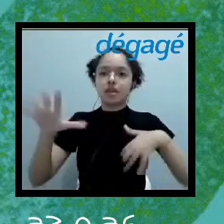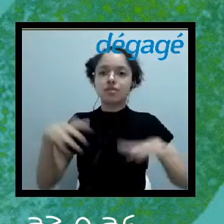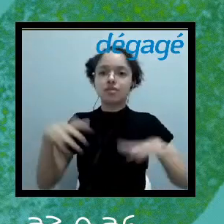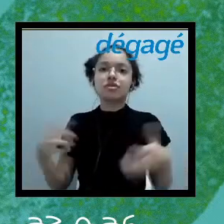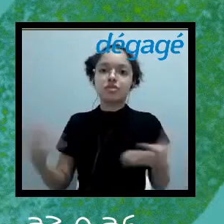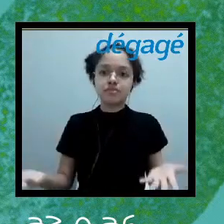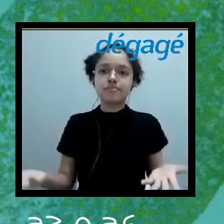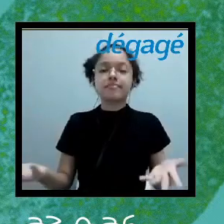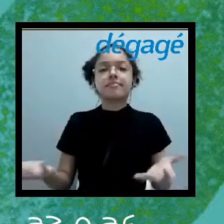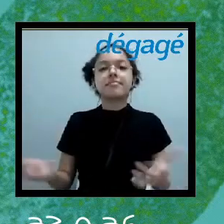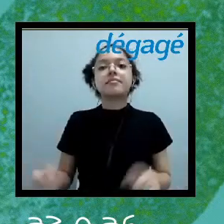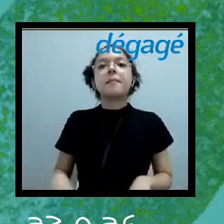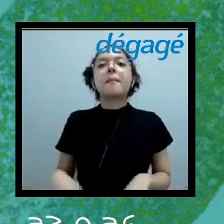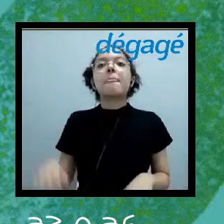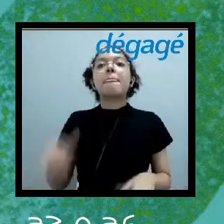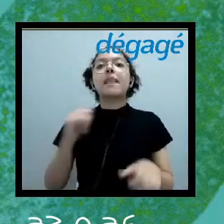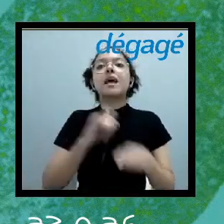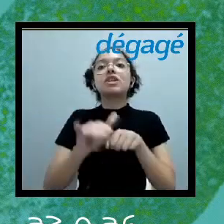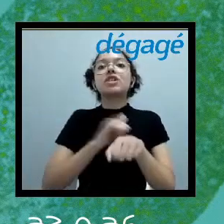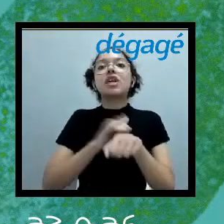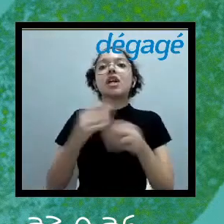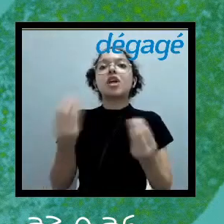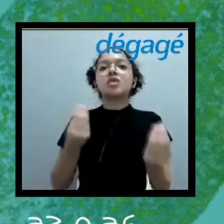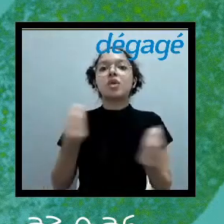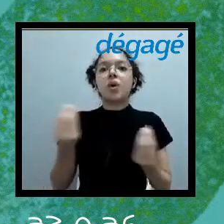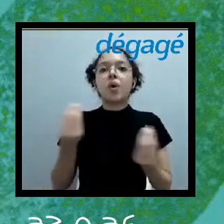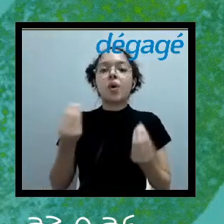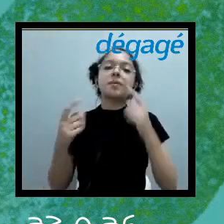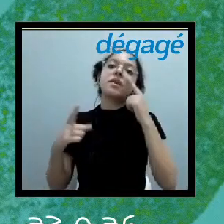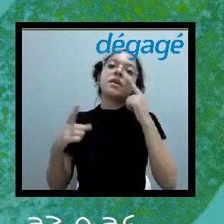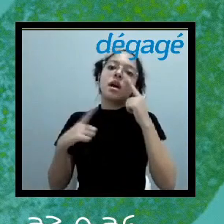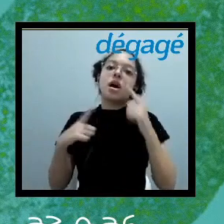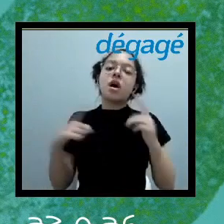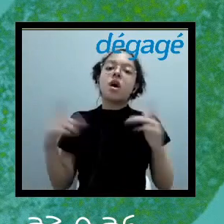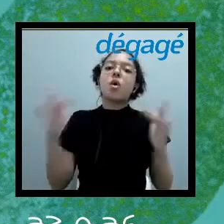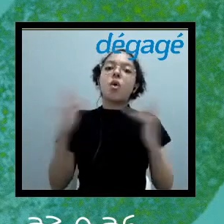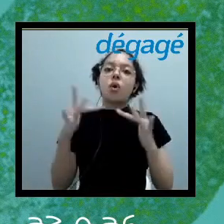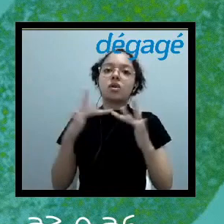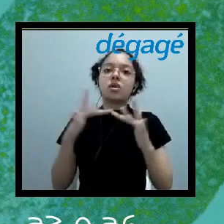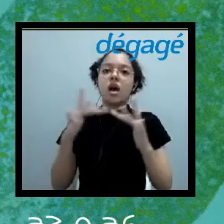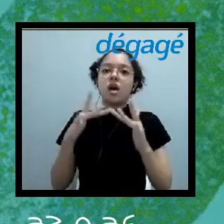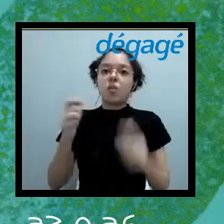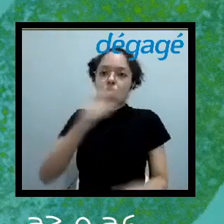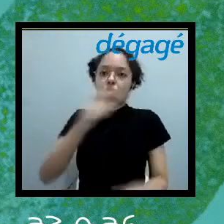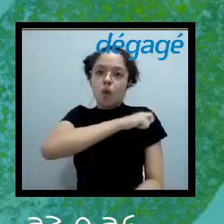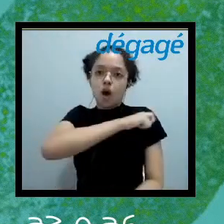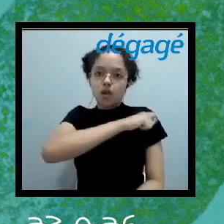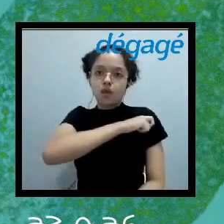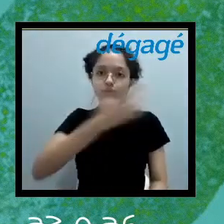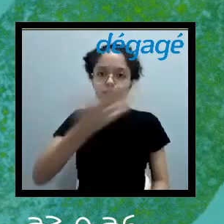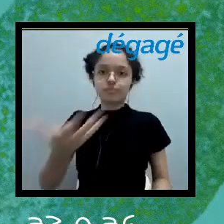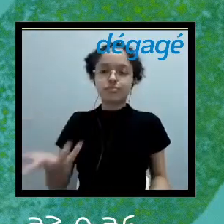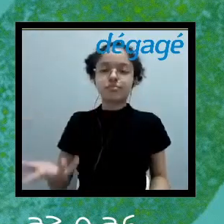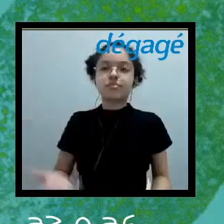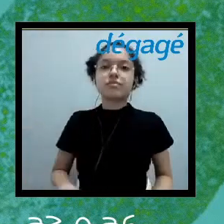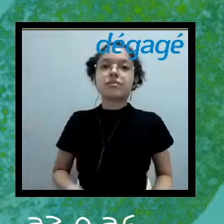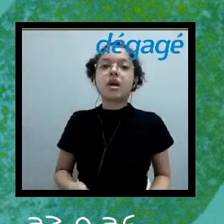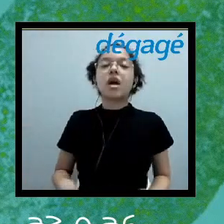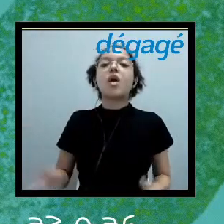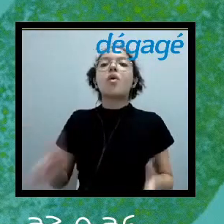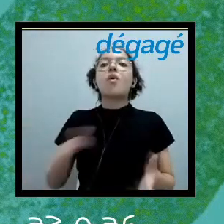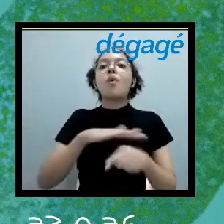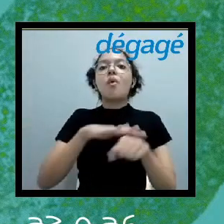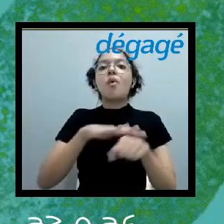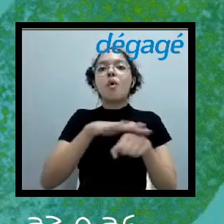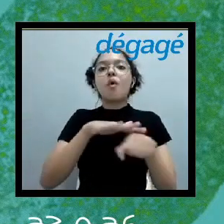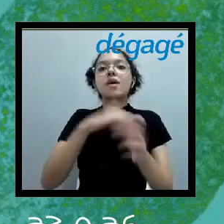a estratégia que eu fiz, de alguma maneira, foi como eu tenho um vínculo grande com esse aluno, né? eu pedi para a direção lá da